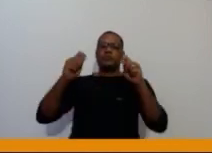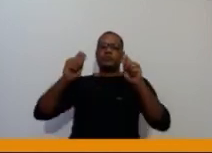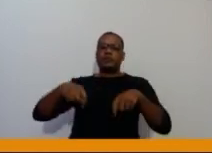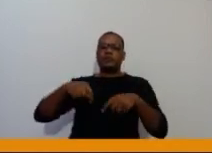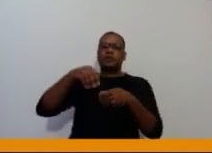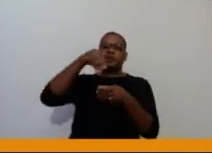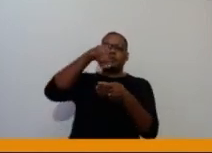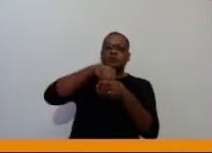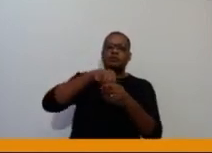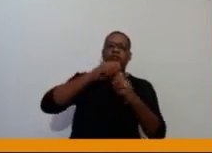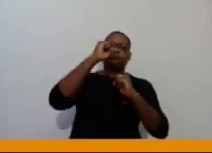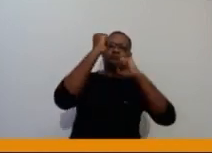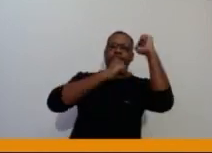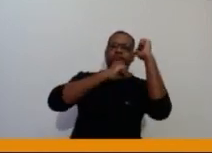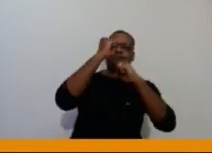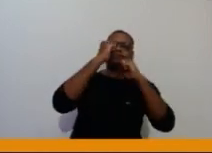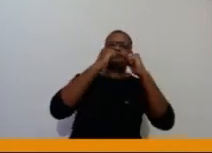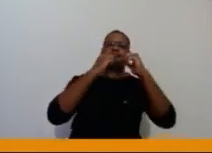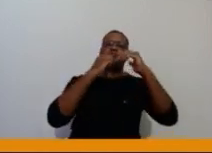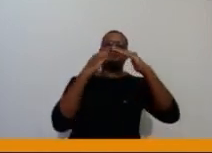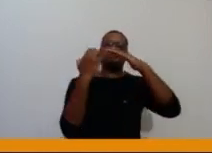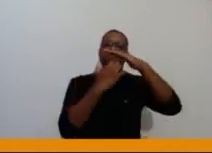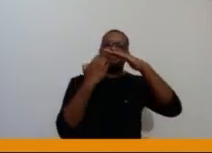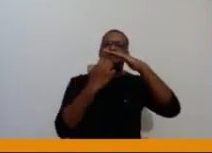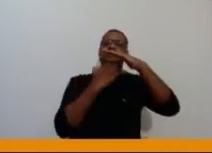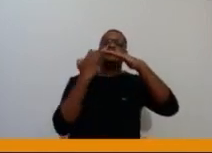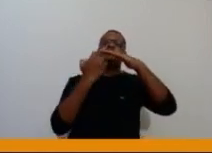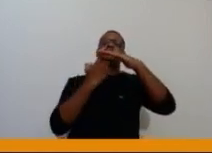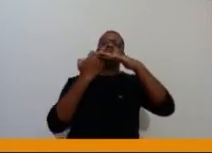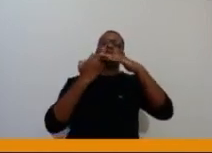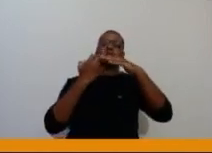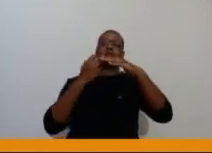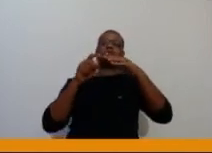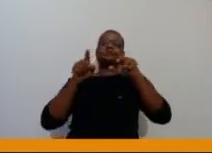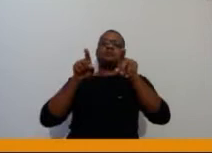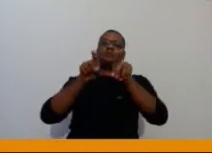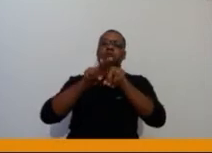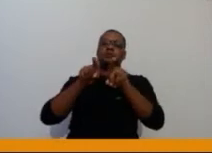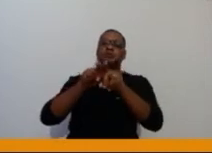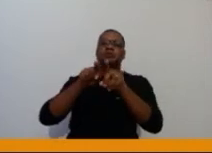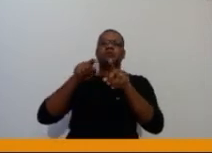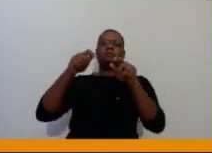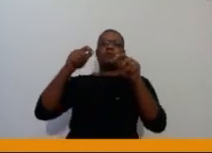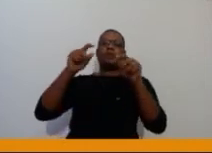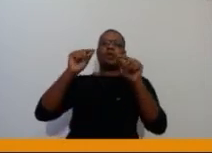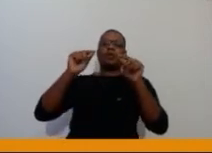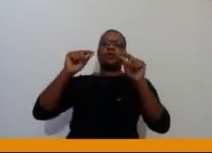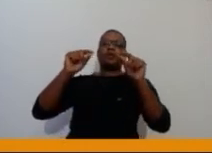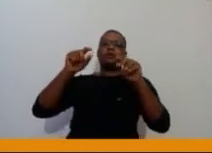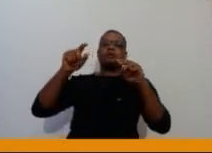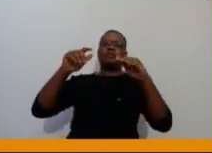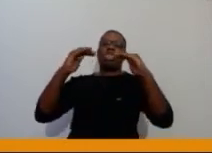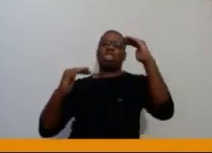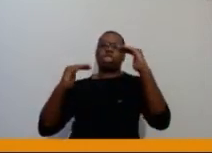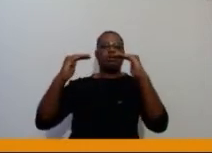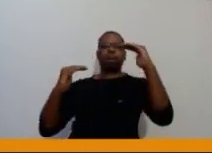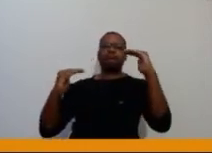como um vetor de diminuição da desigualdade social. Então, ao oferecer, por exemplo,